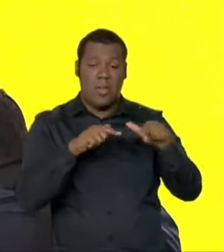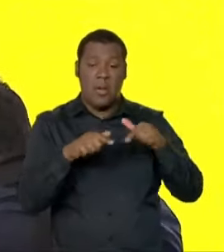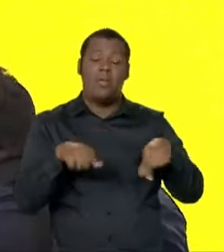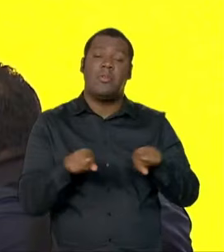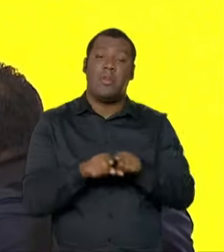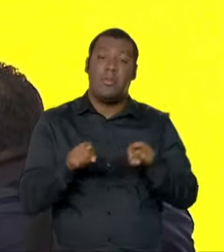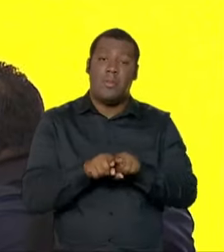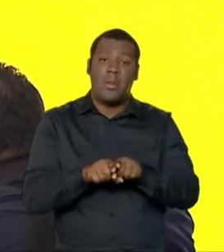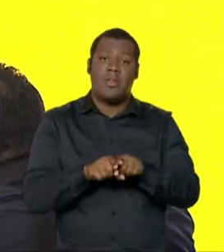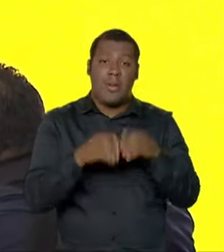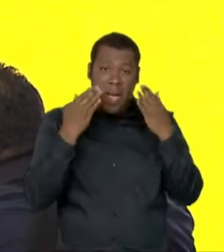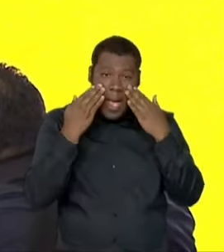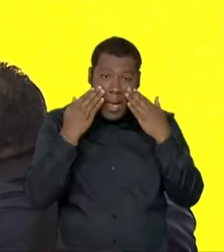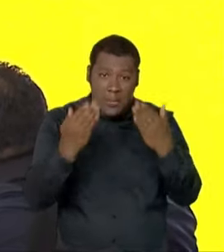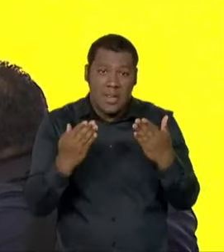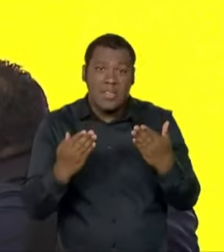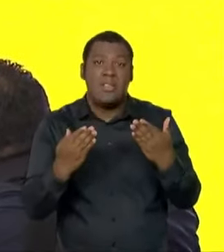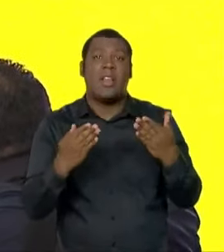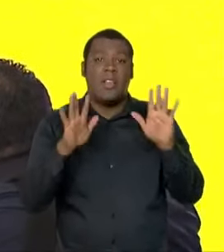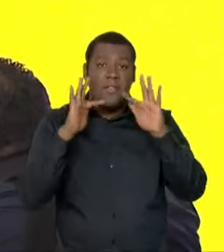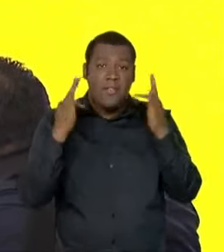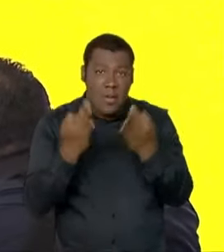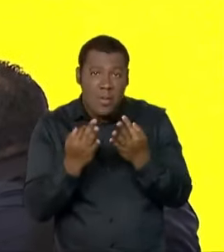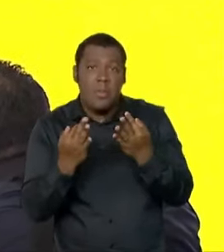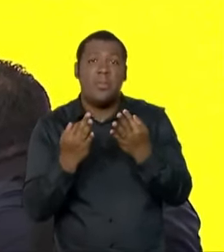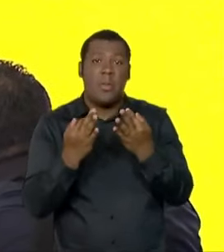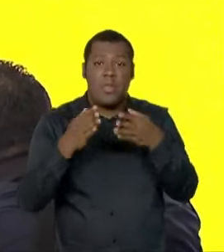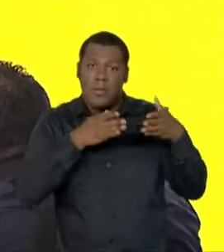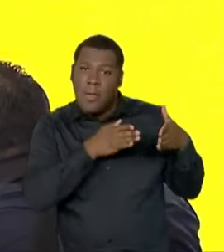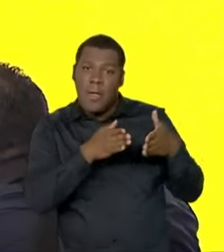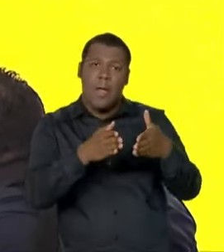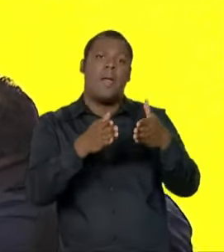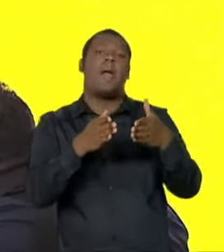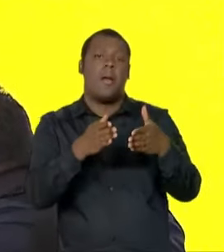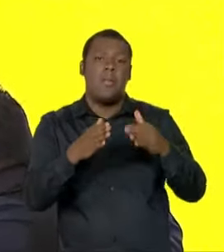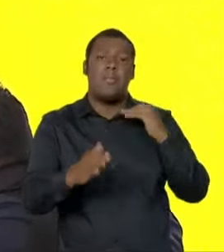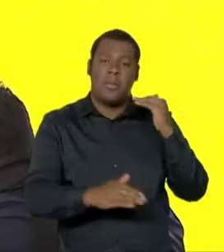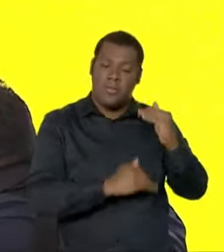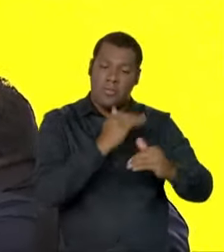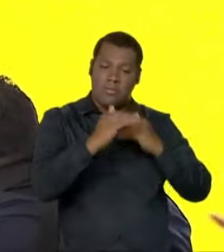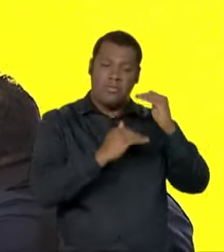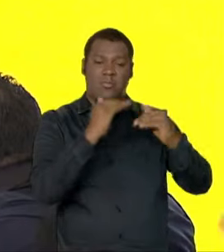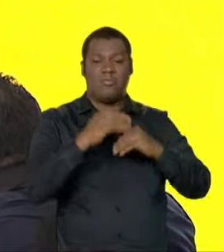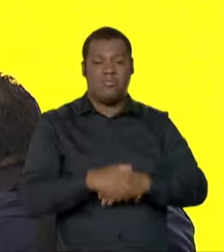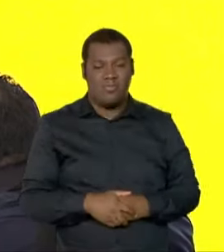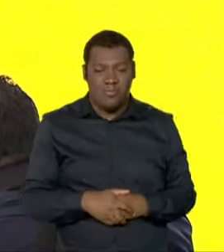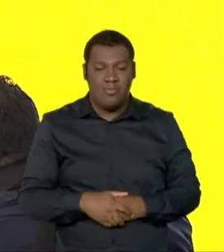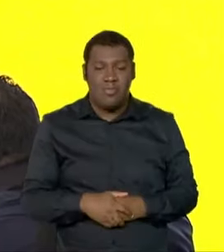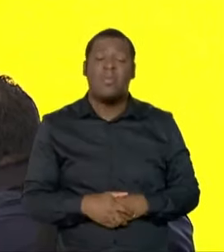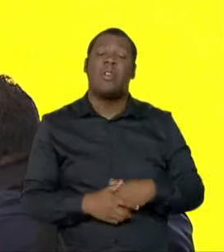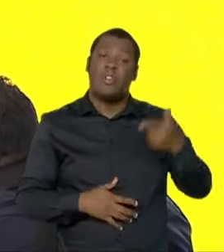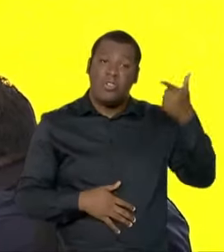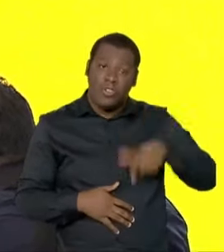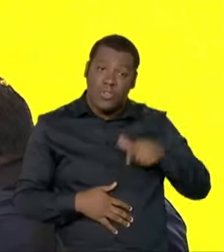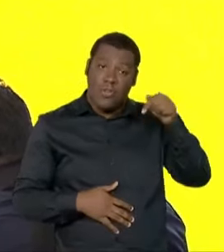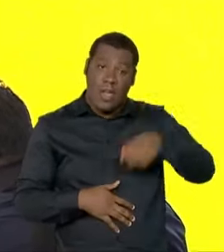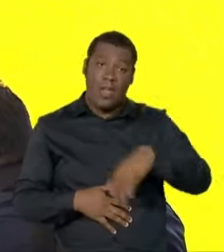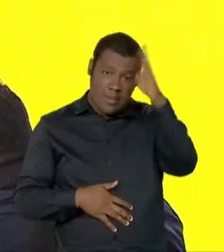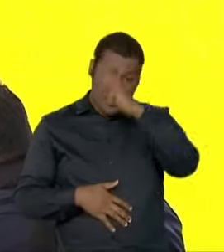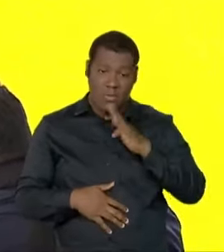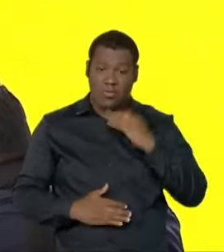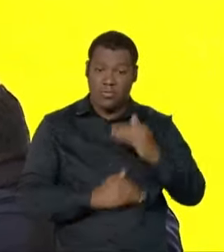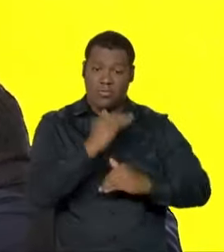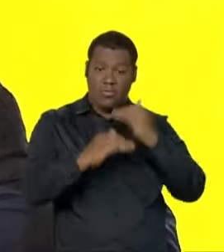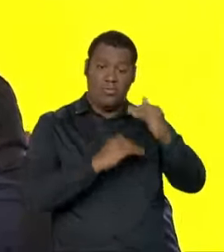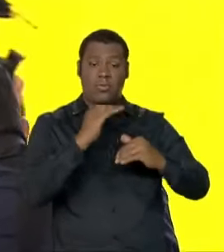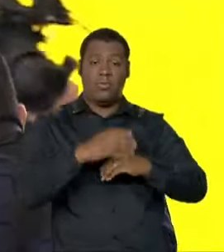famílias um horizonte de desenvolvimento mais amplo. É uma retomada importante do desenvolvimento do Brasil. O